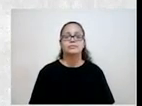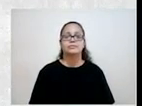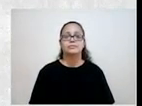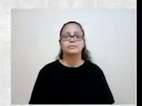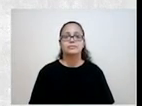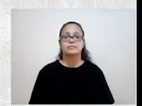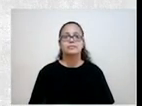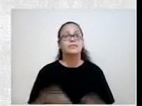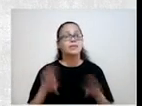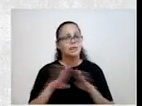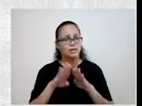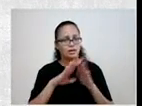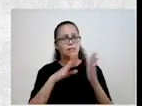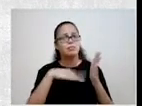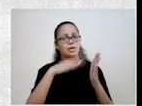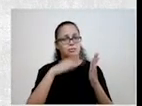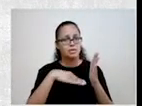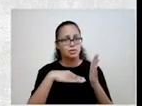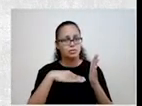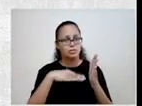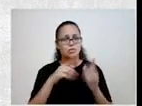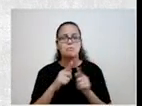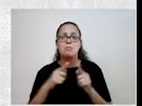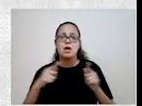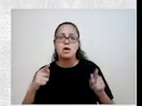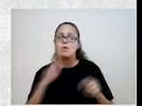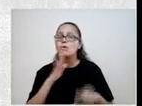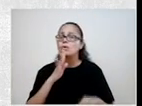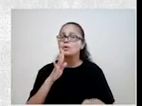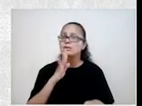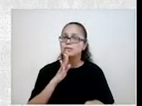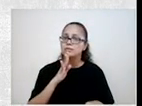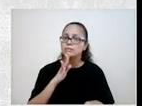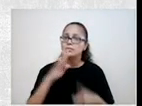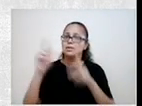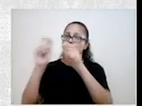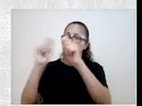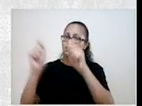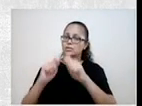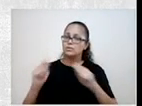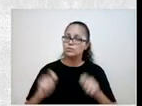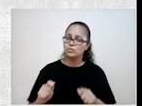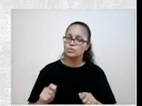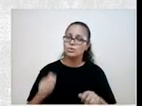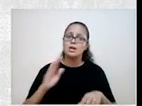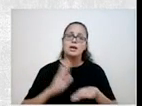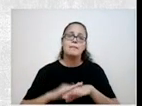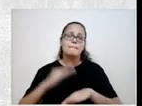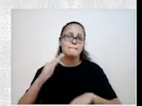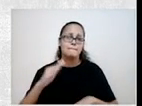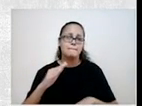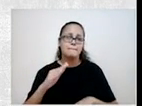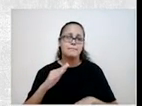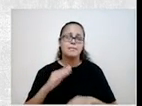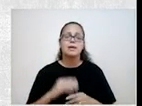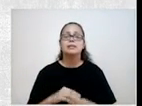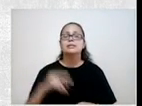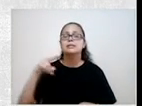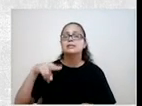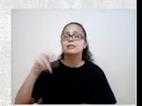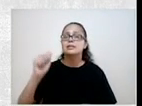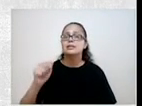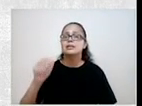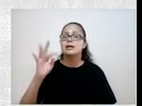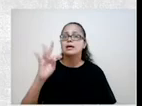Assim como na pintura, o maior conhecimento dos corpos permitiu que as esculturas fossem cada vez mais naturalistas. Após os estudos